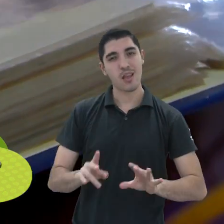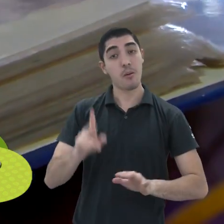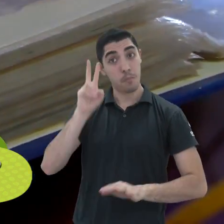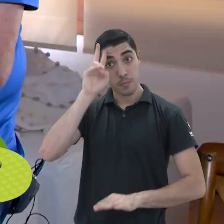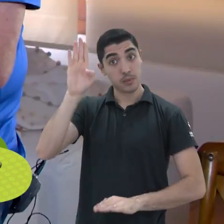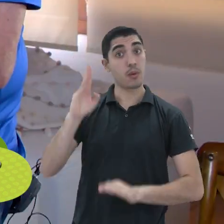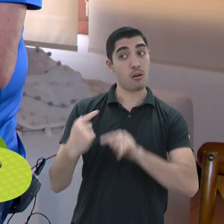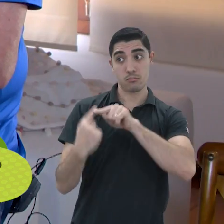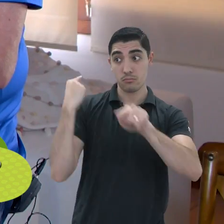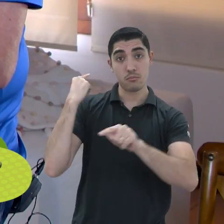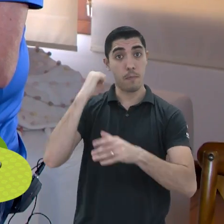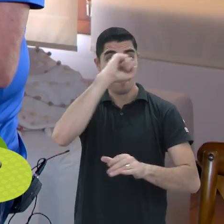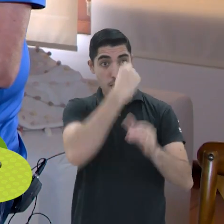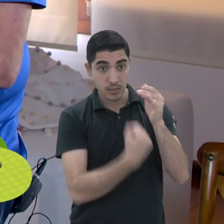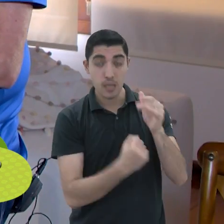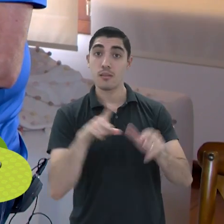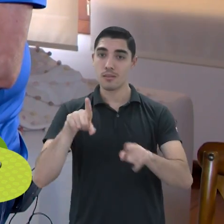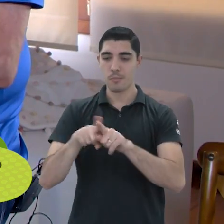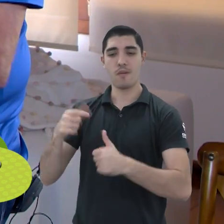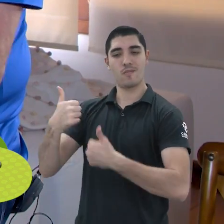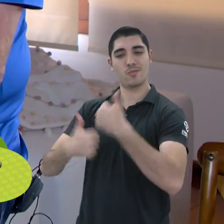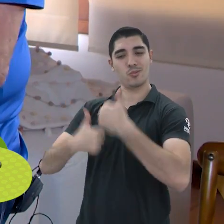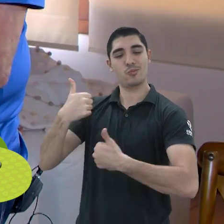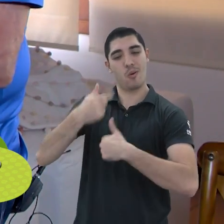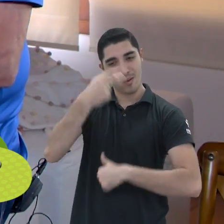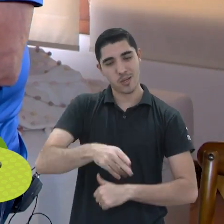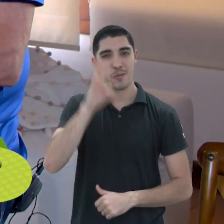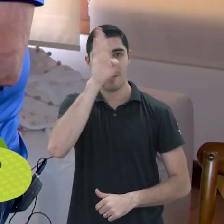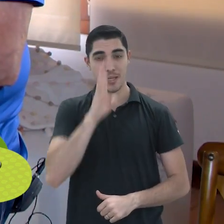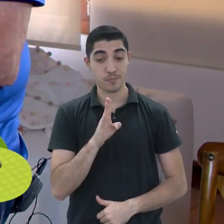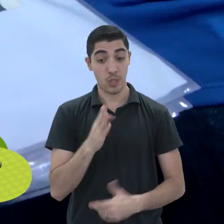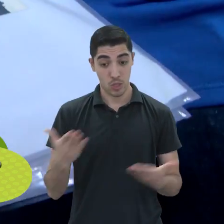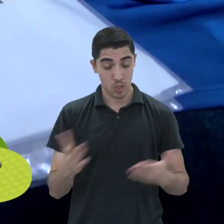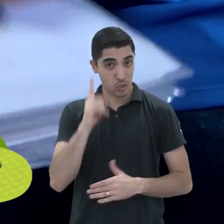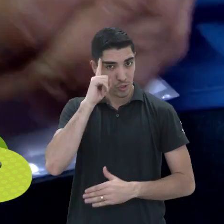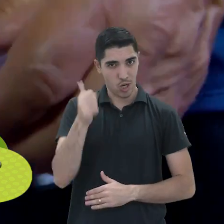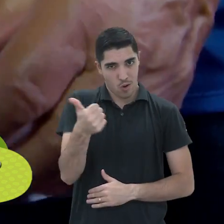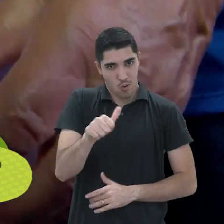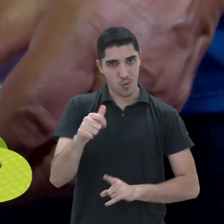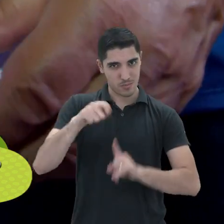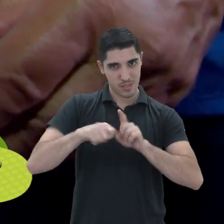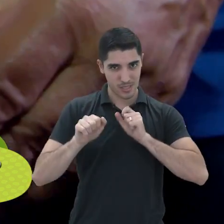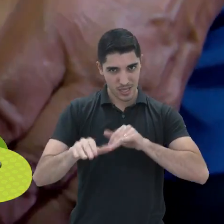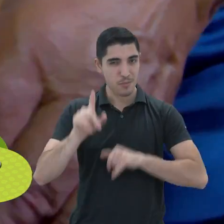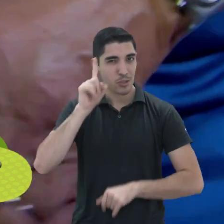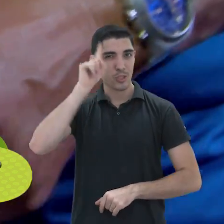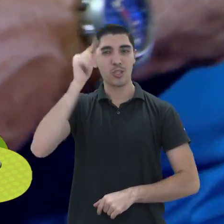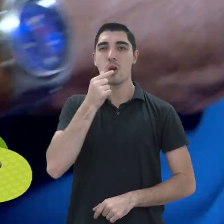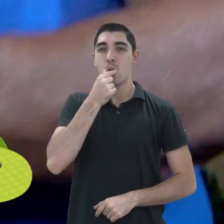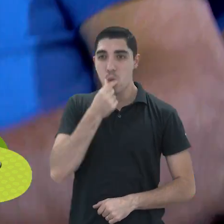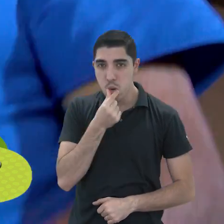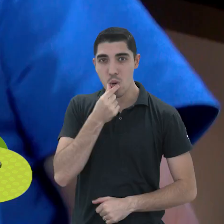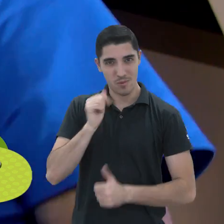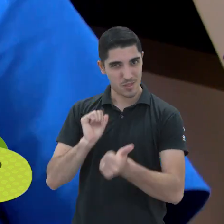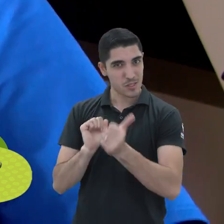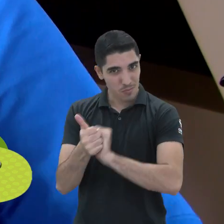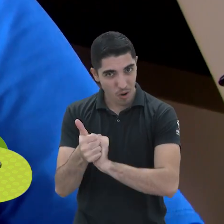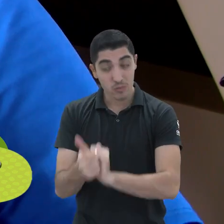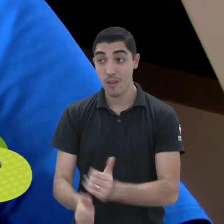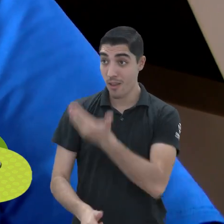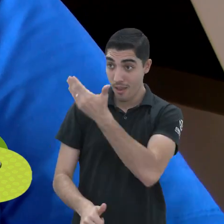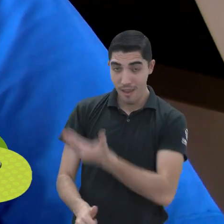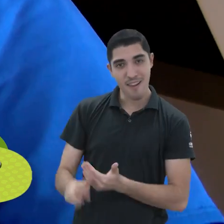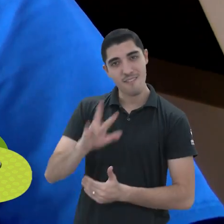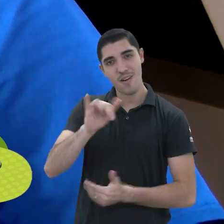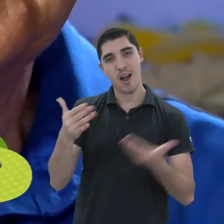do basquete e do futebol brasileiro. E neste dia 11 de setembro, Dia do Árbitro Esportivo, é ele quem